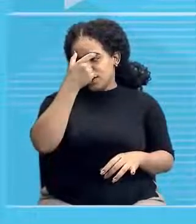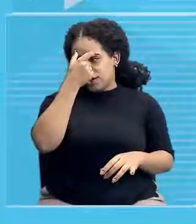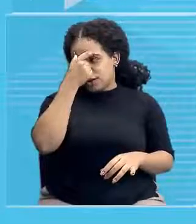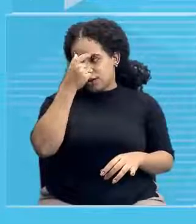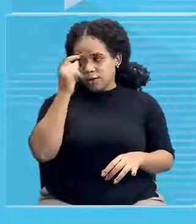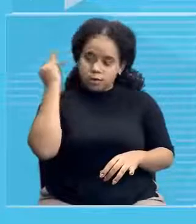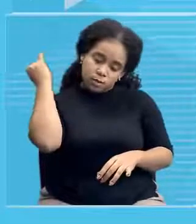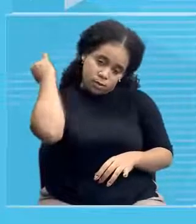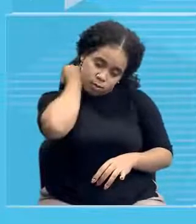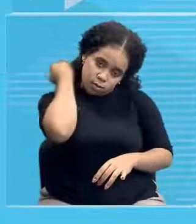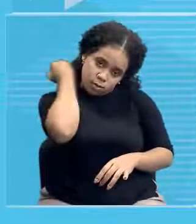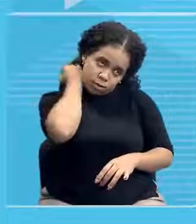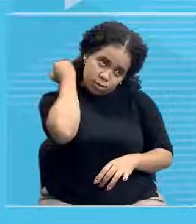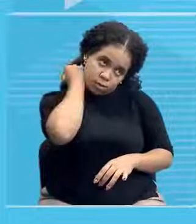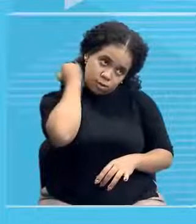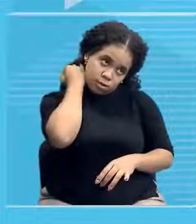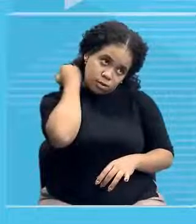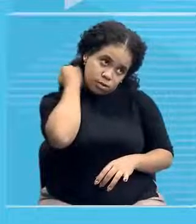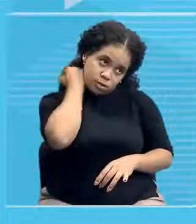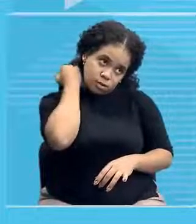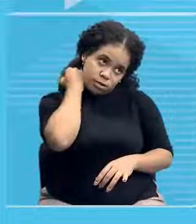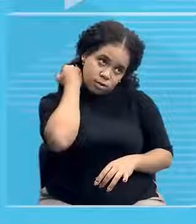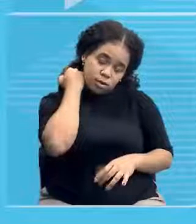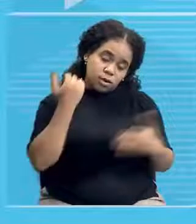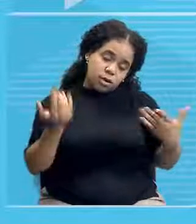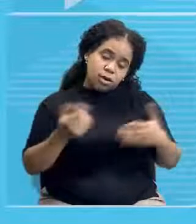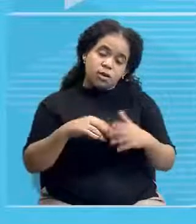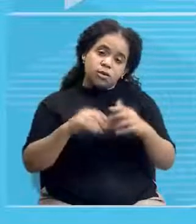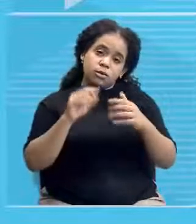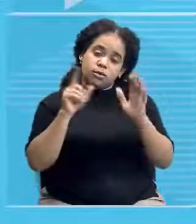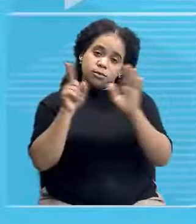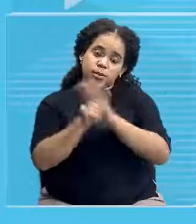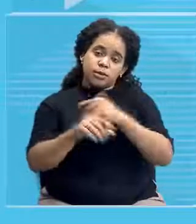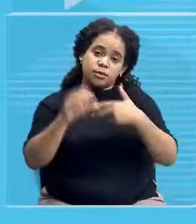Enem para você fazer conscientemente.